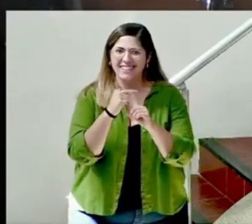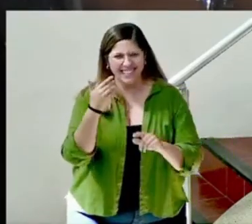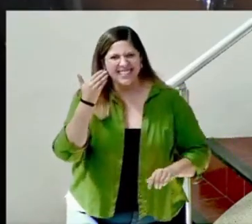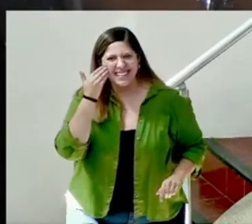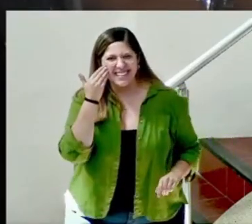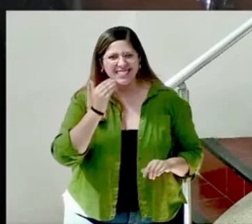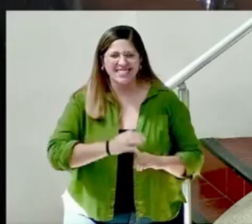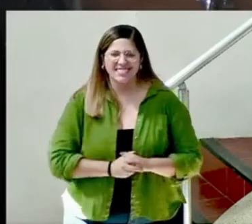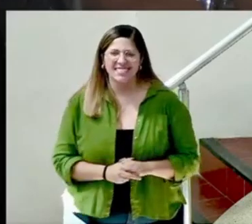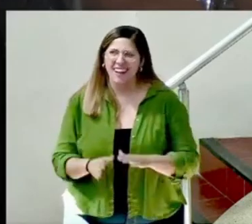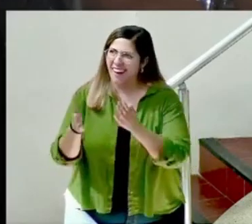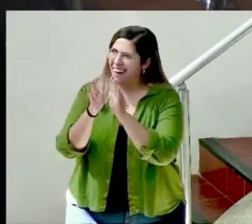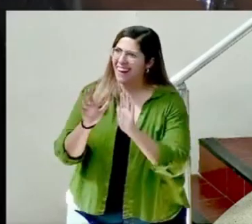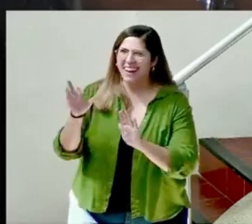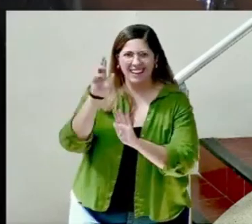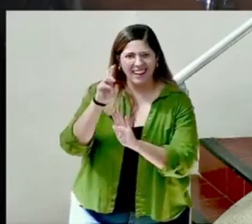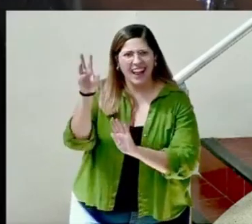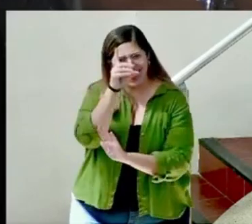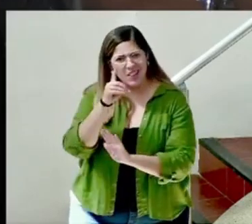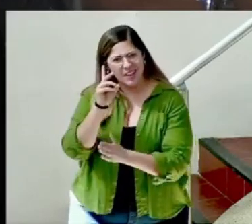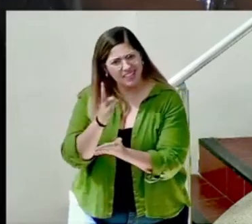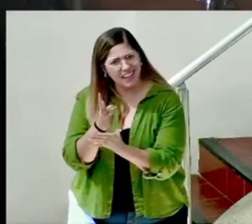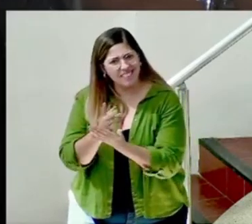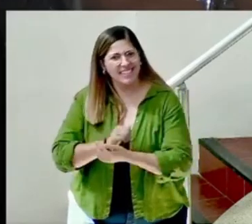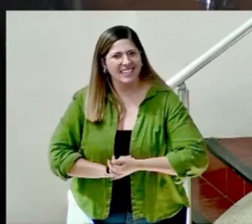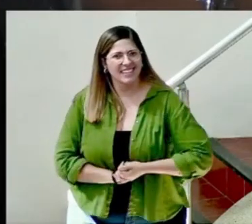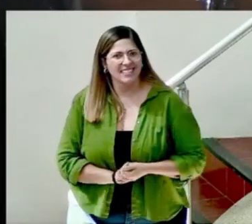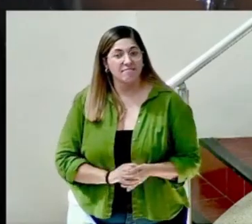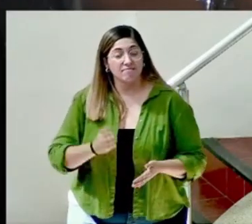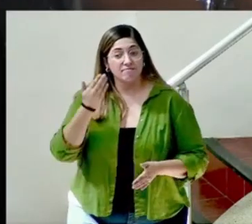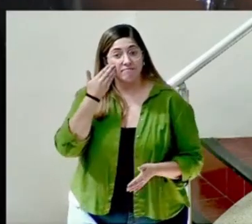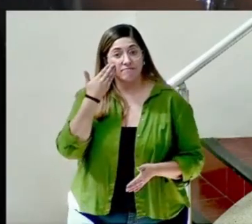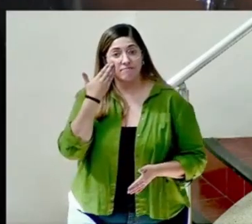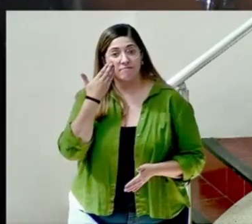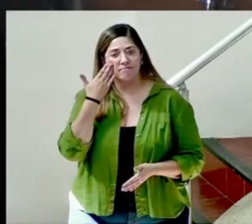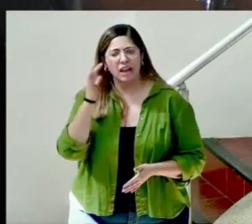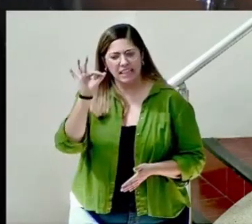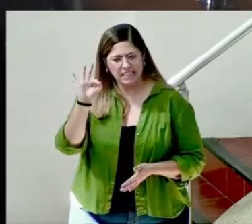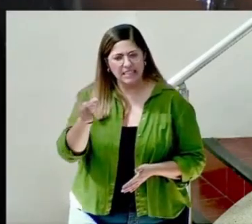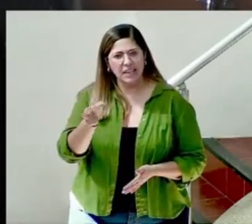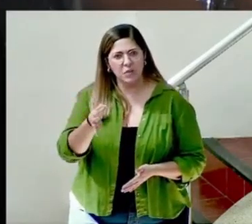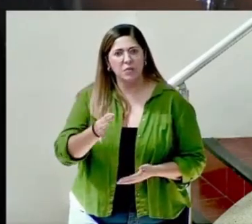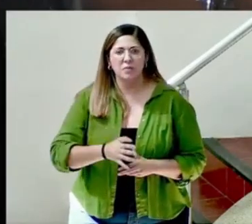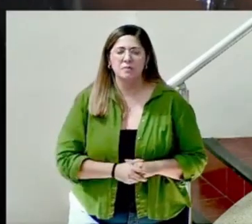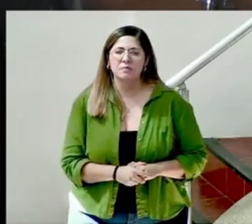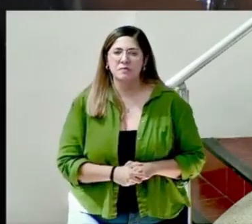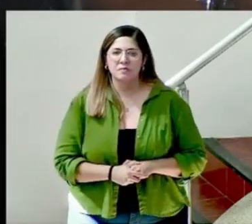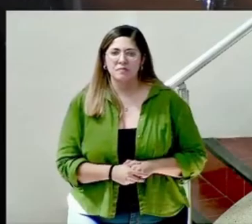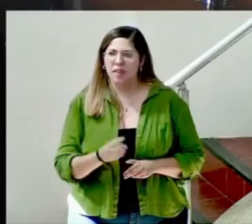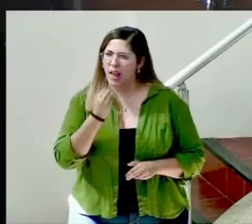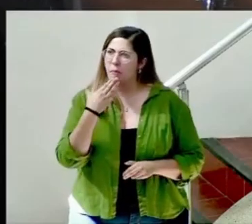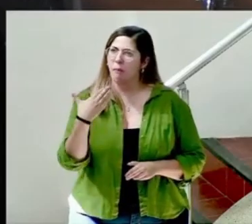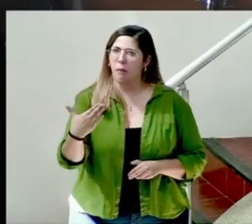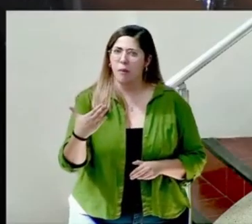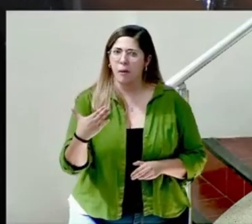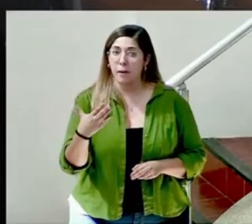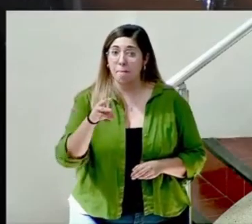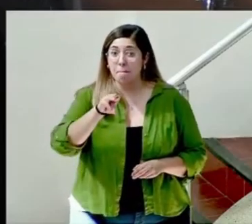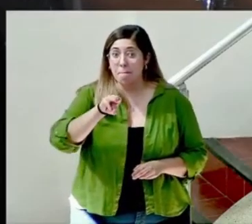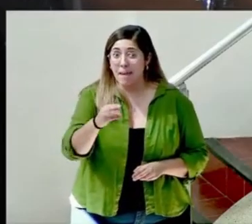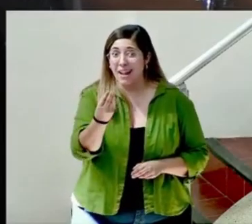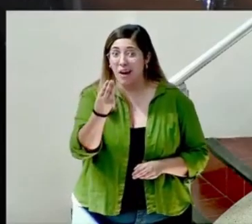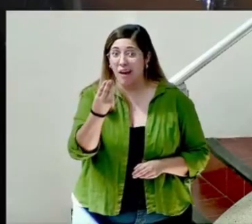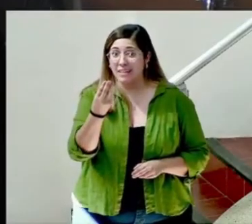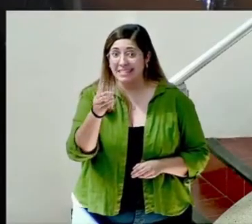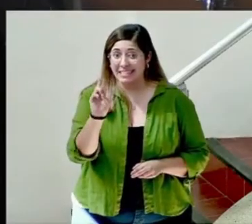horário, adorando ao Senhor. E ele entende então que vale a pena perder milhões de